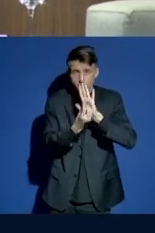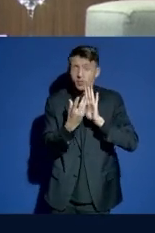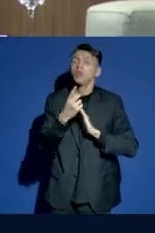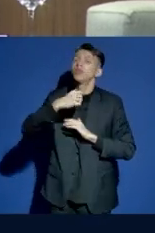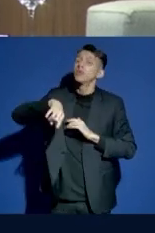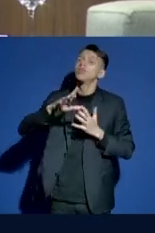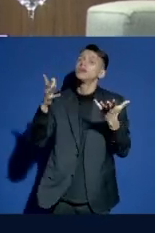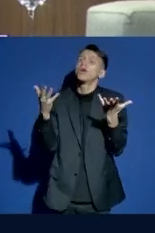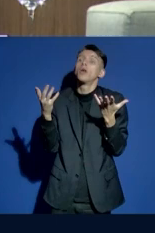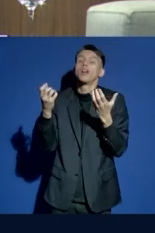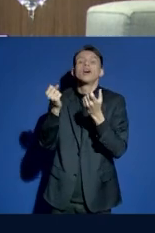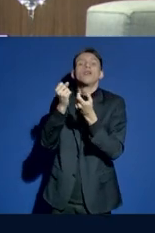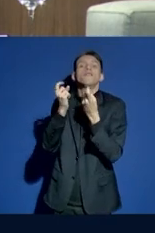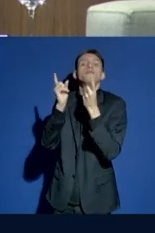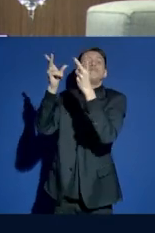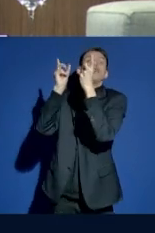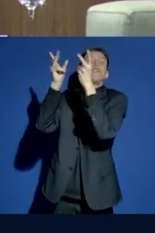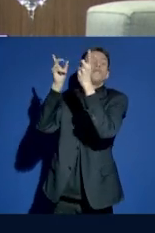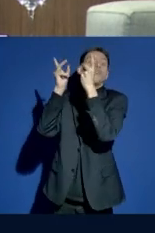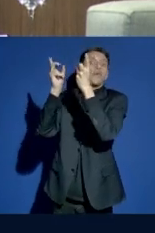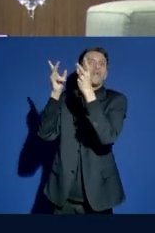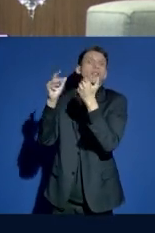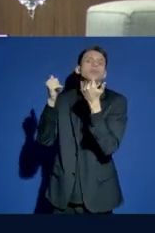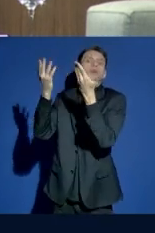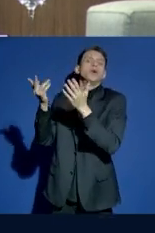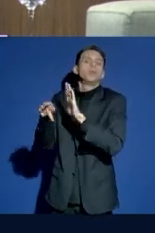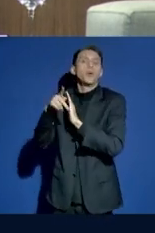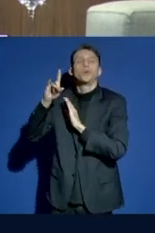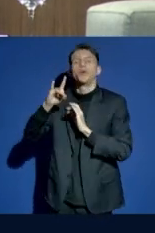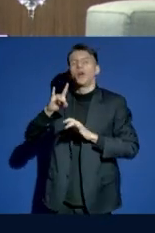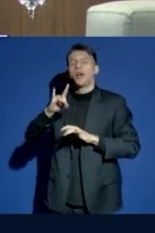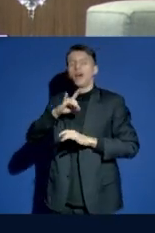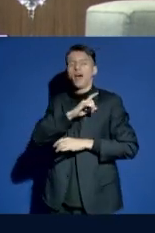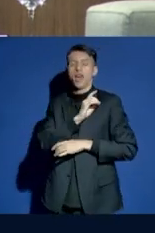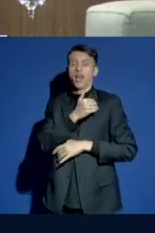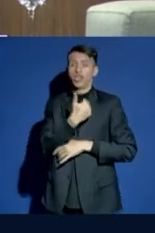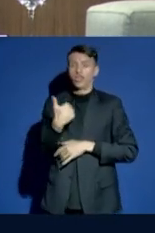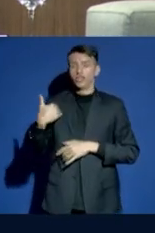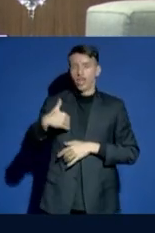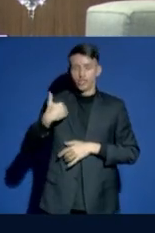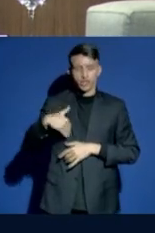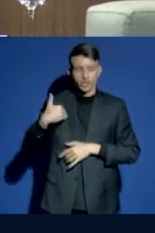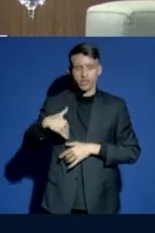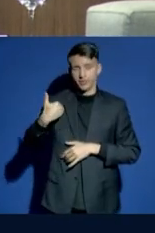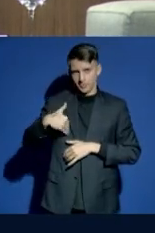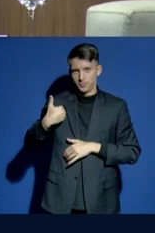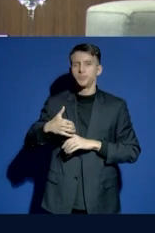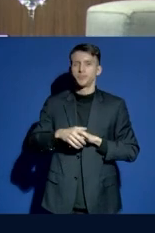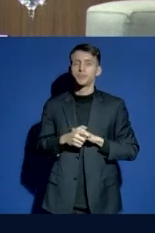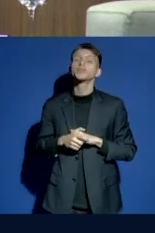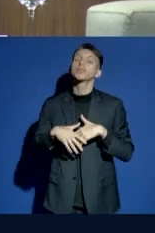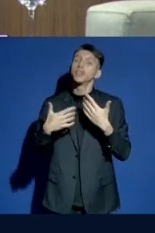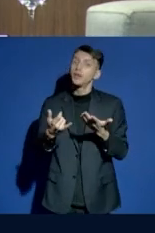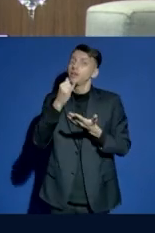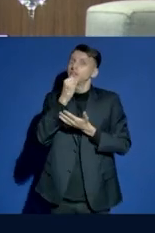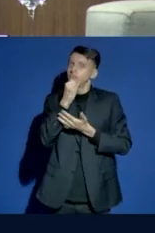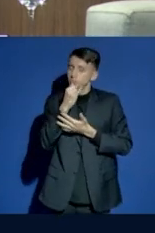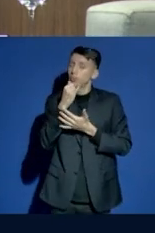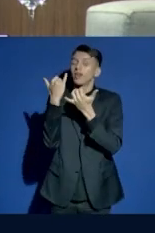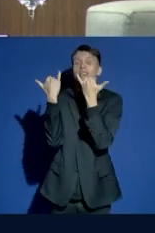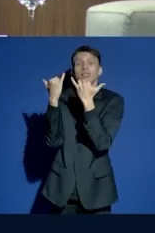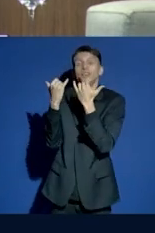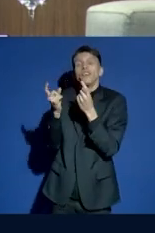ampliar Nossa exportação de energia elétrica para Argentina enquanto estava vertendo água energia inclusive